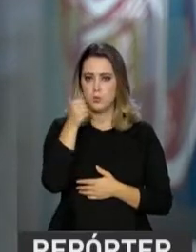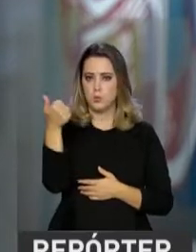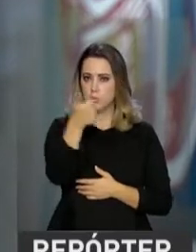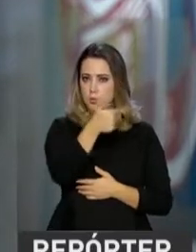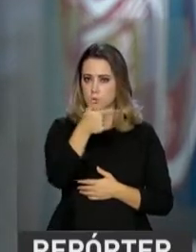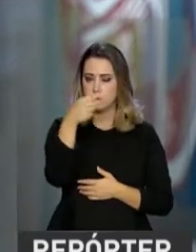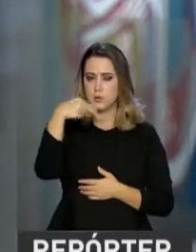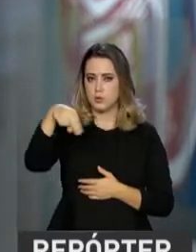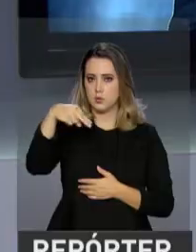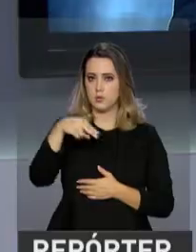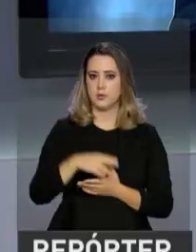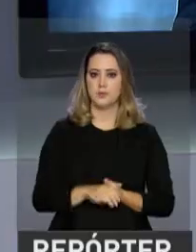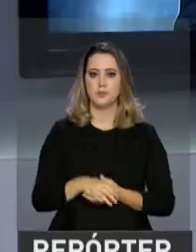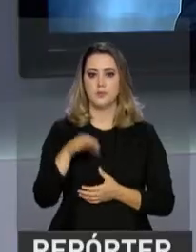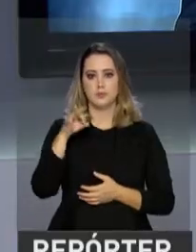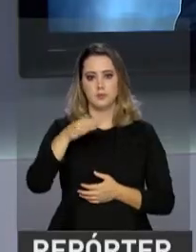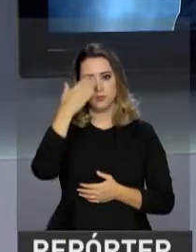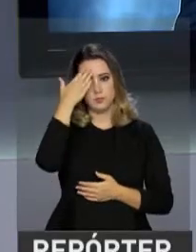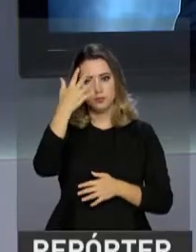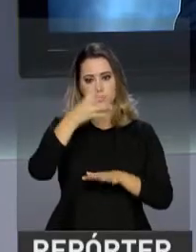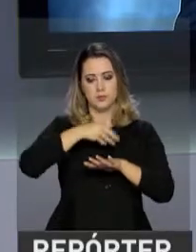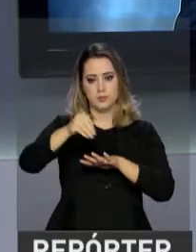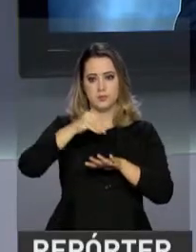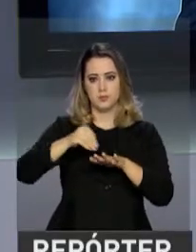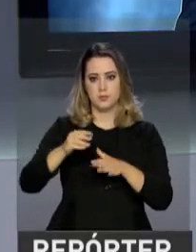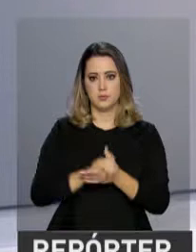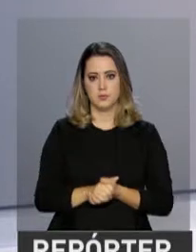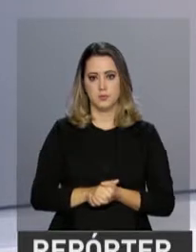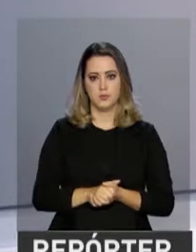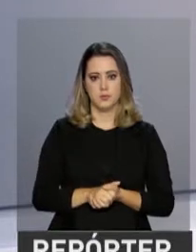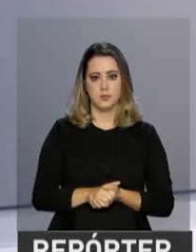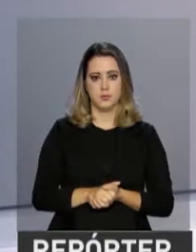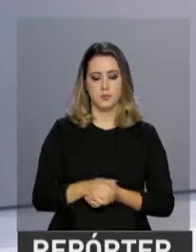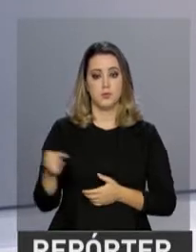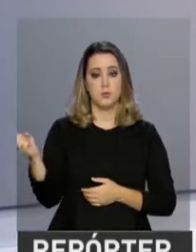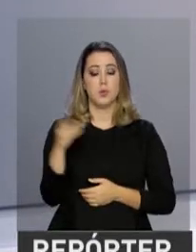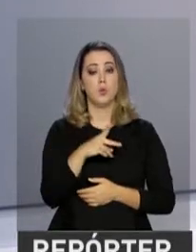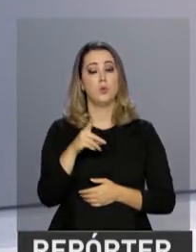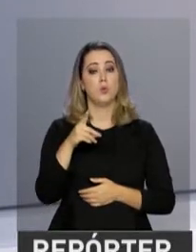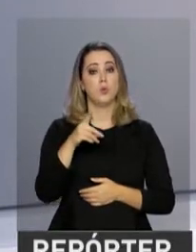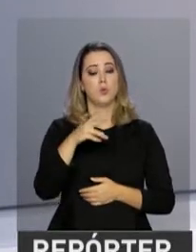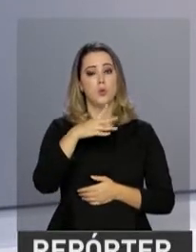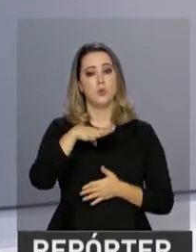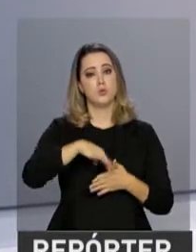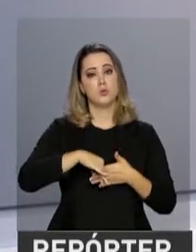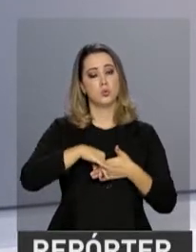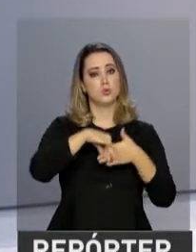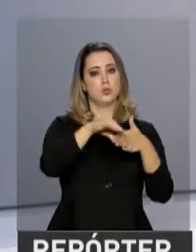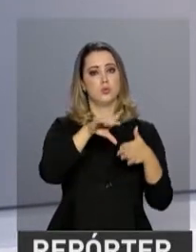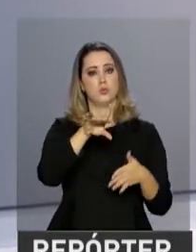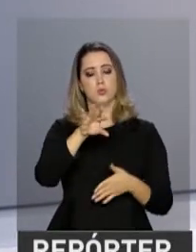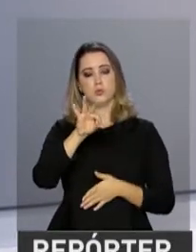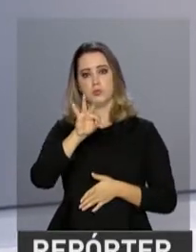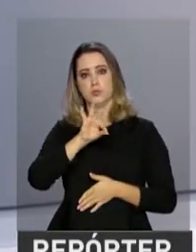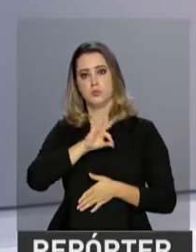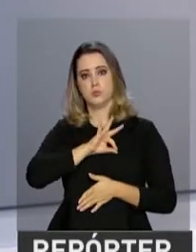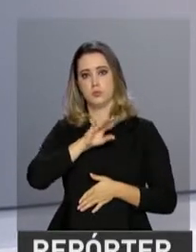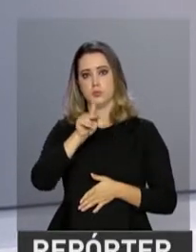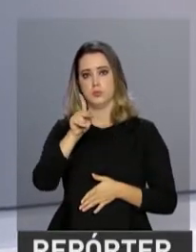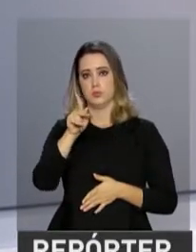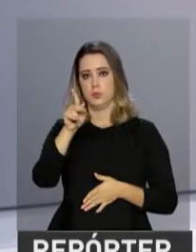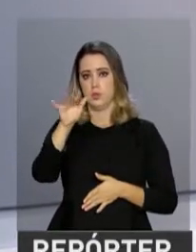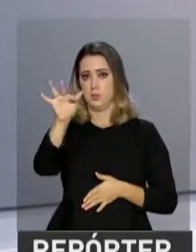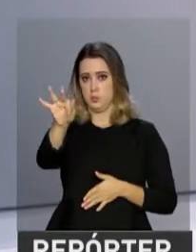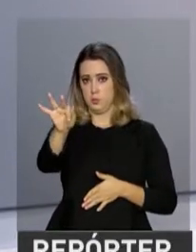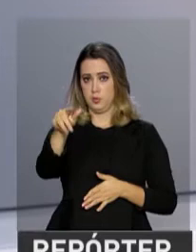de novembro cannon chegada pelas informações pablo o novo diretor geral do departamento de polícia federal foi nomeado hoje